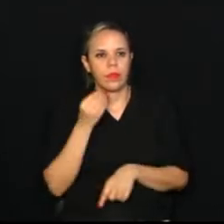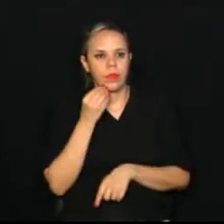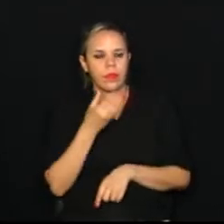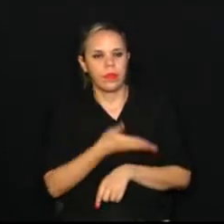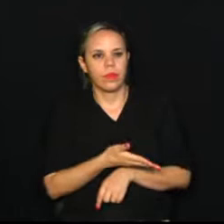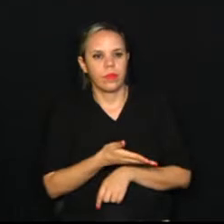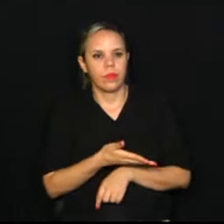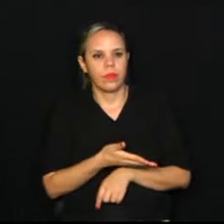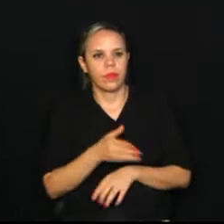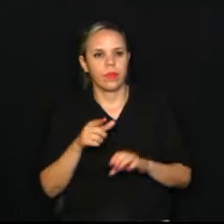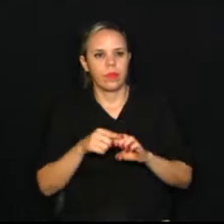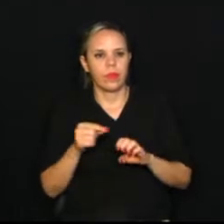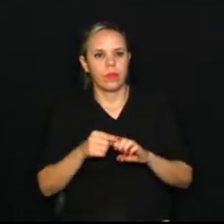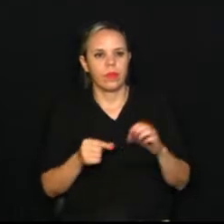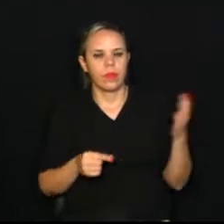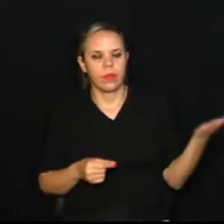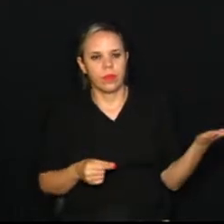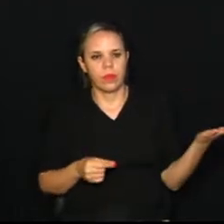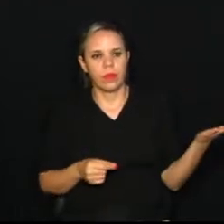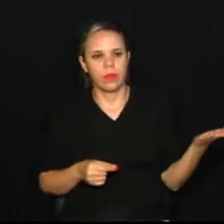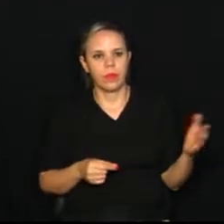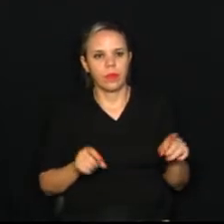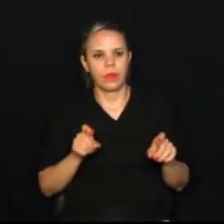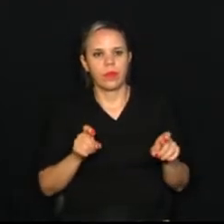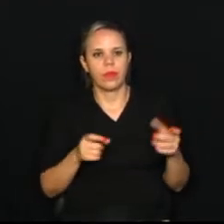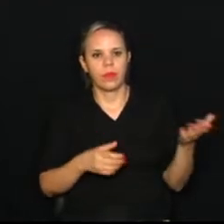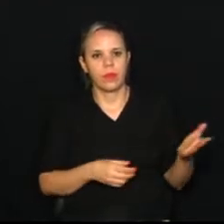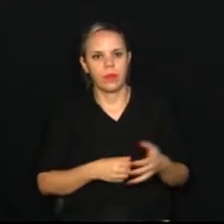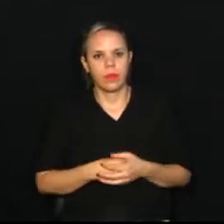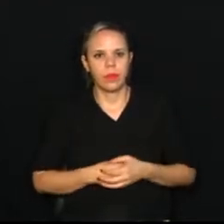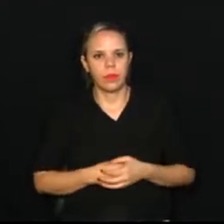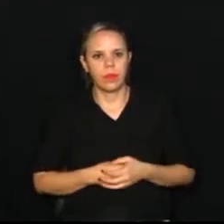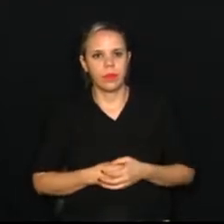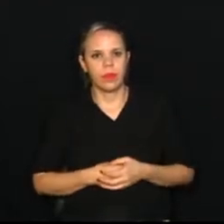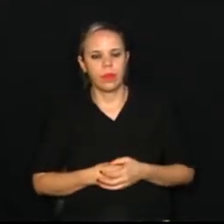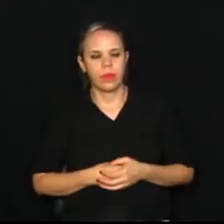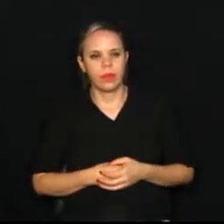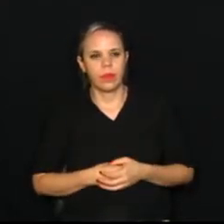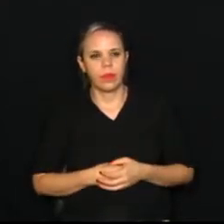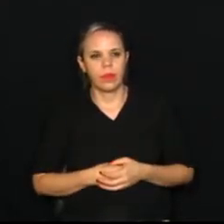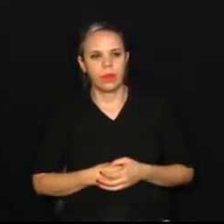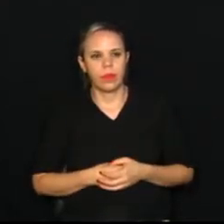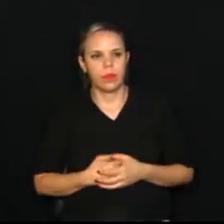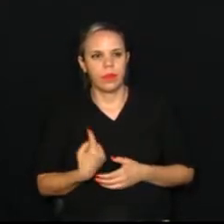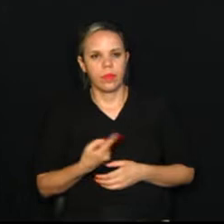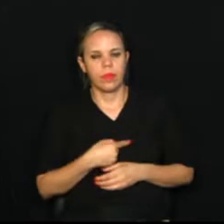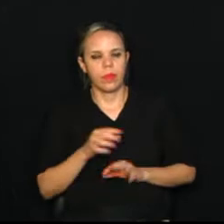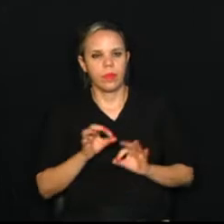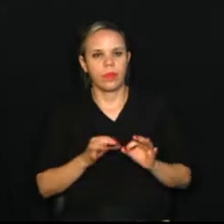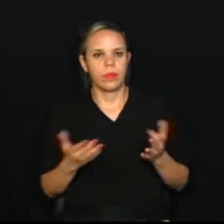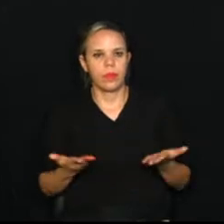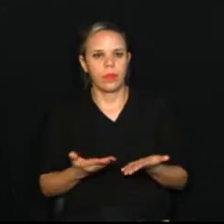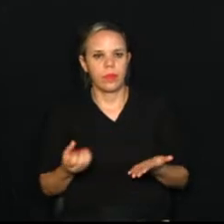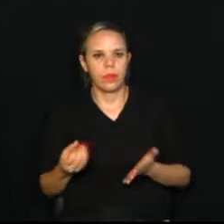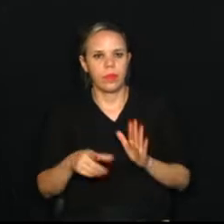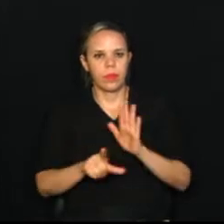de empreendedorismo na área digital. Bom, o que nos regula hoje é a nova